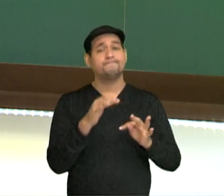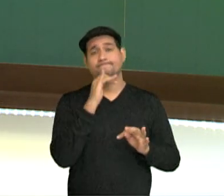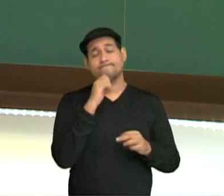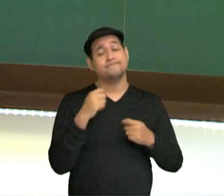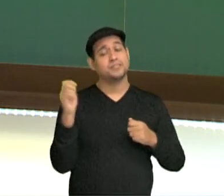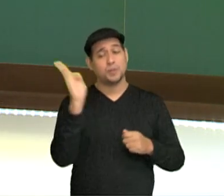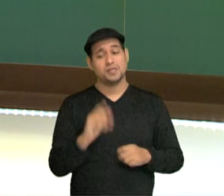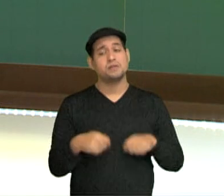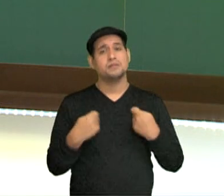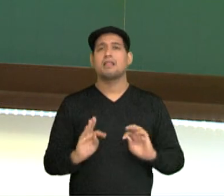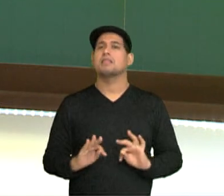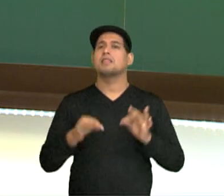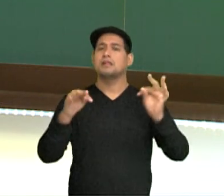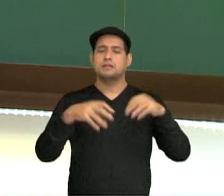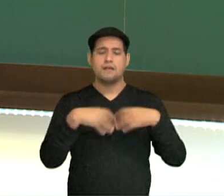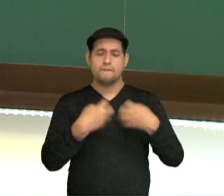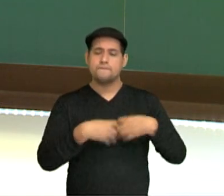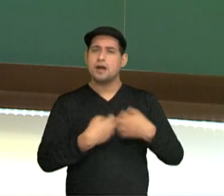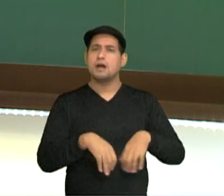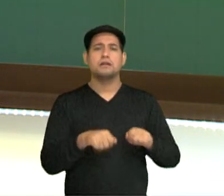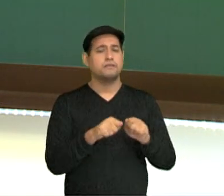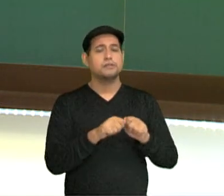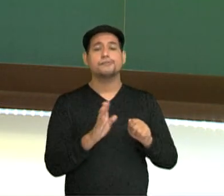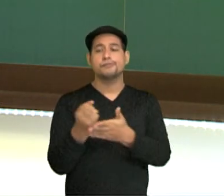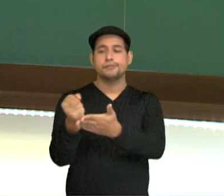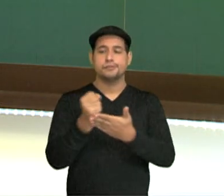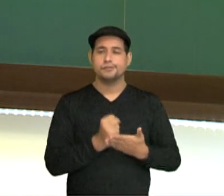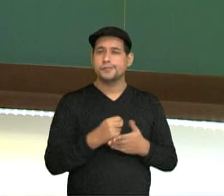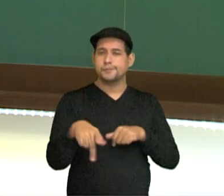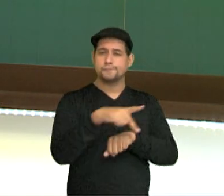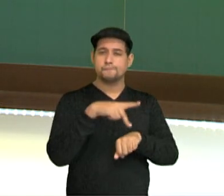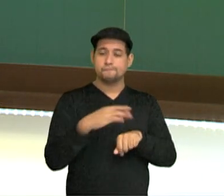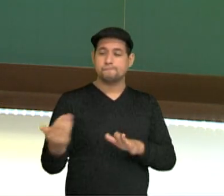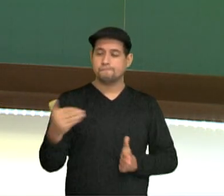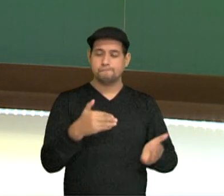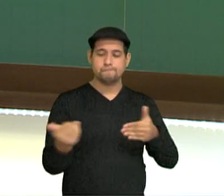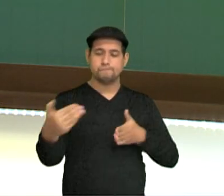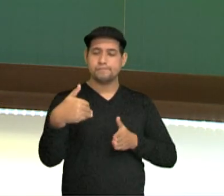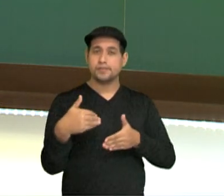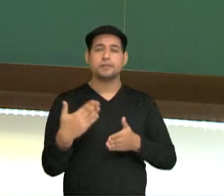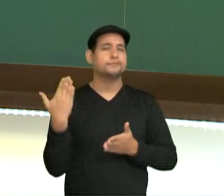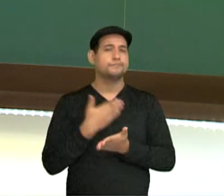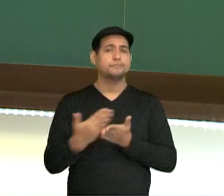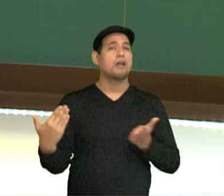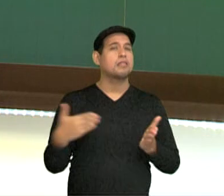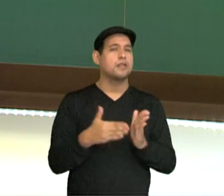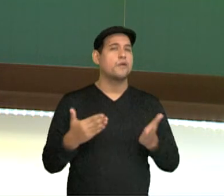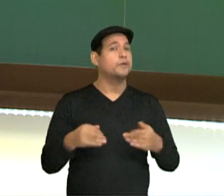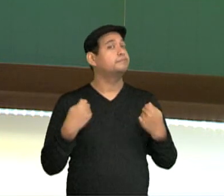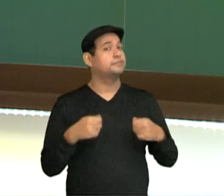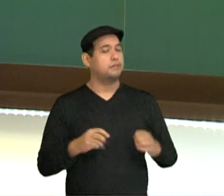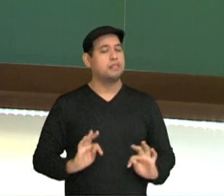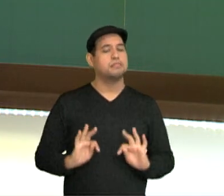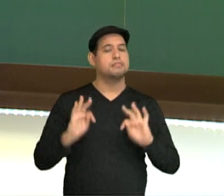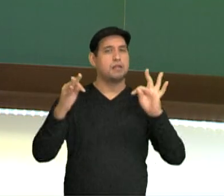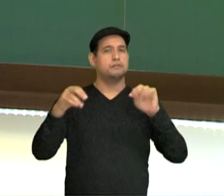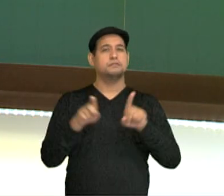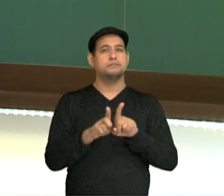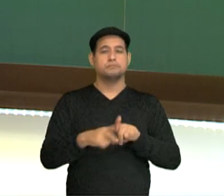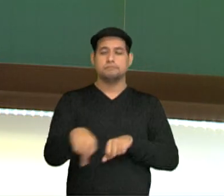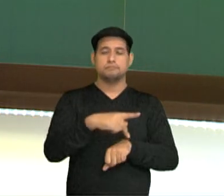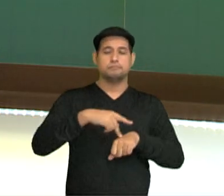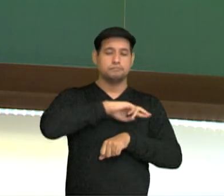das máquinas, para poder produzir, que foram trazidas de outros países naquele início. E até hoje depende da tecnologia de